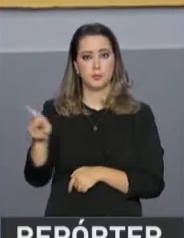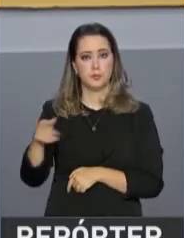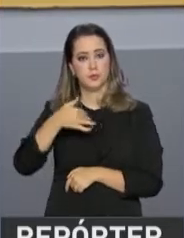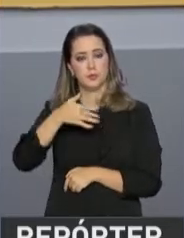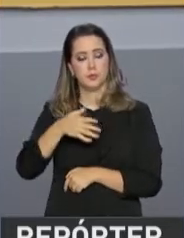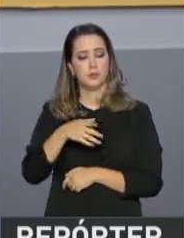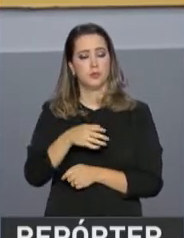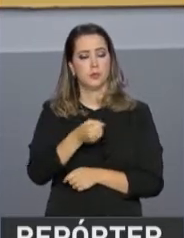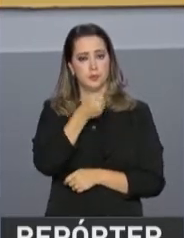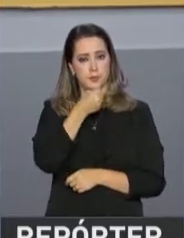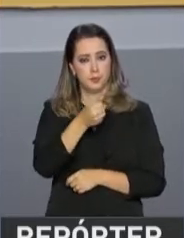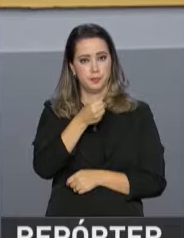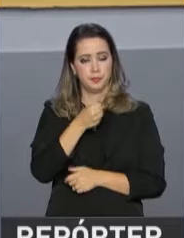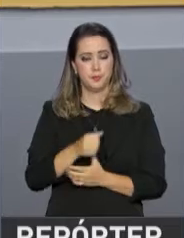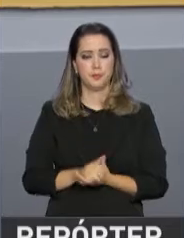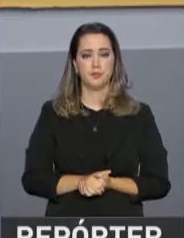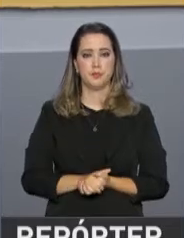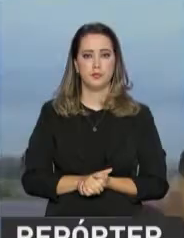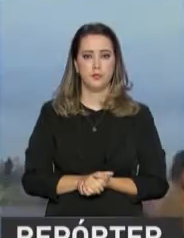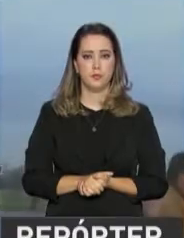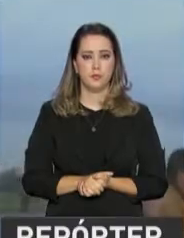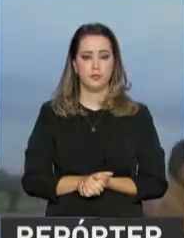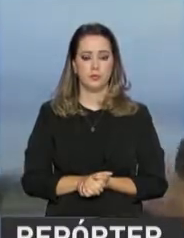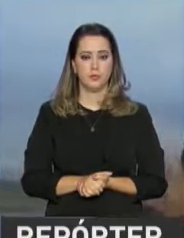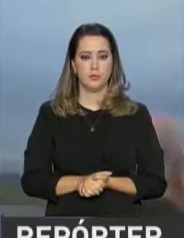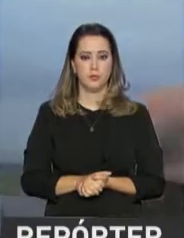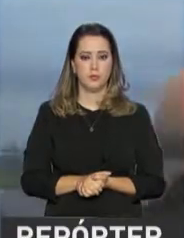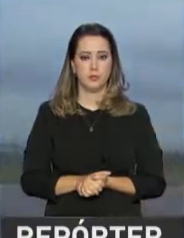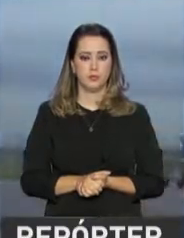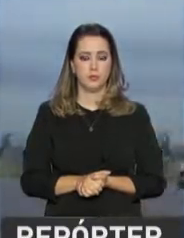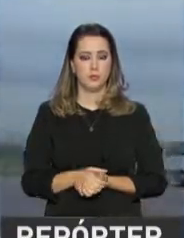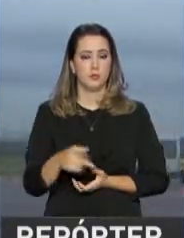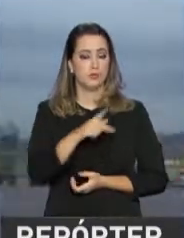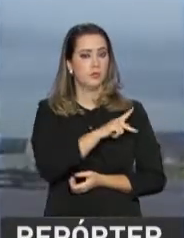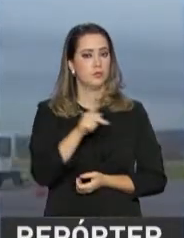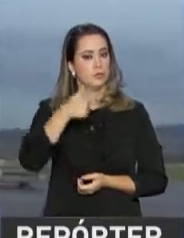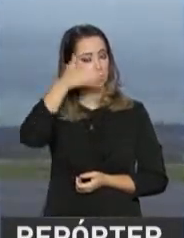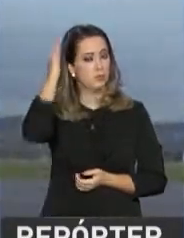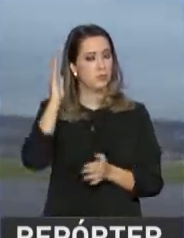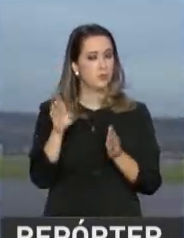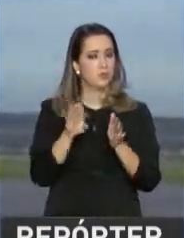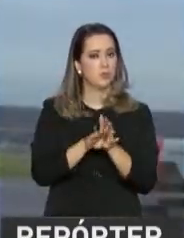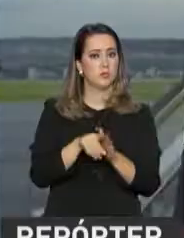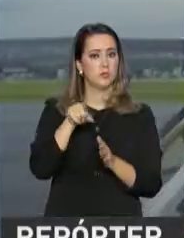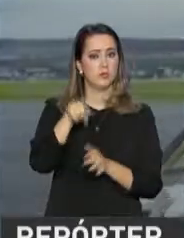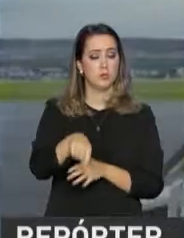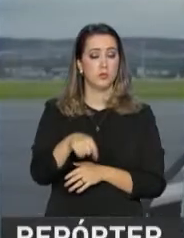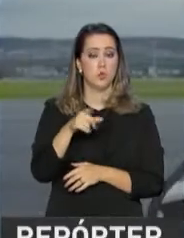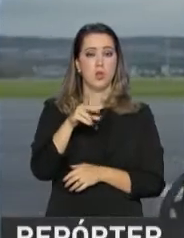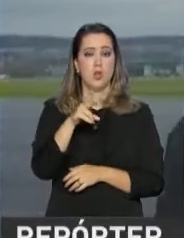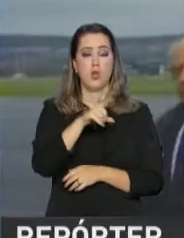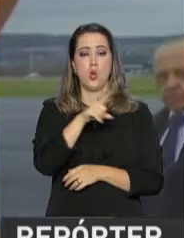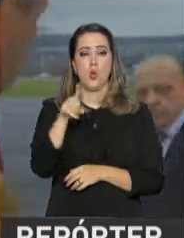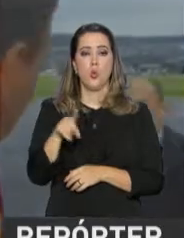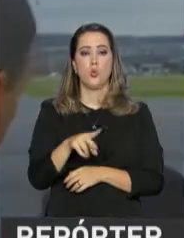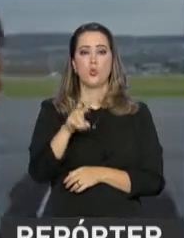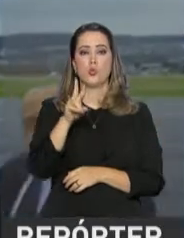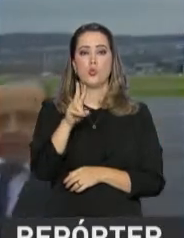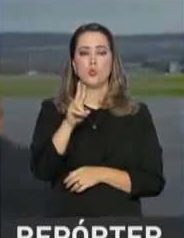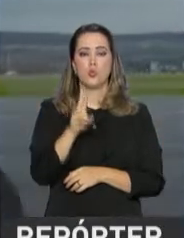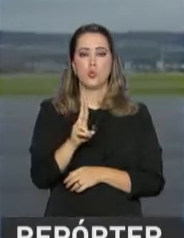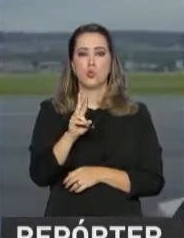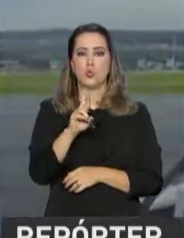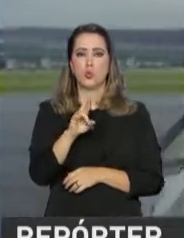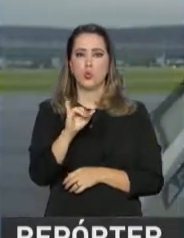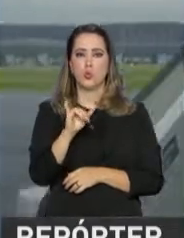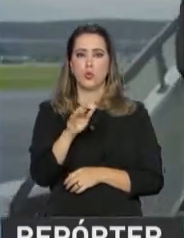na reportagem de joão pedro neto o presidente michel temer chegou aqui em zurique na suíça para participar